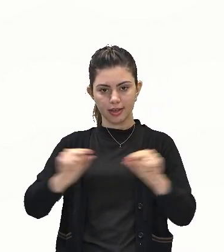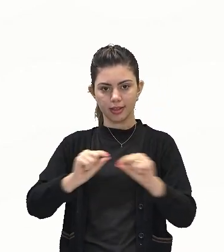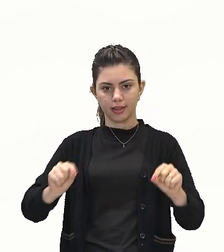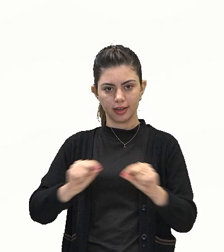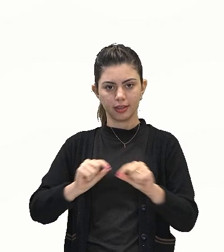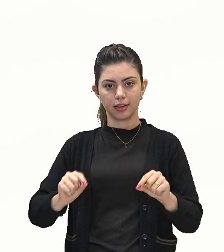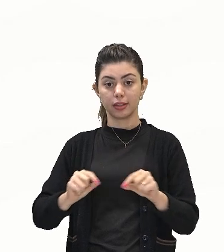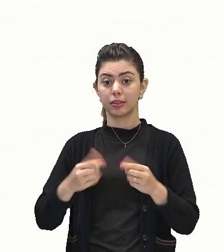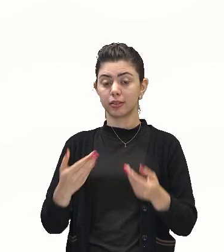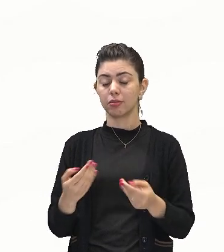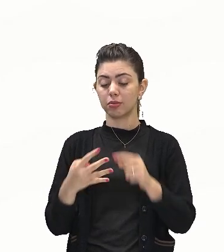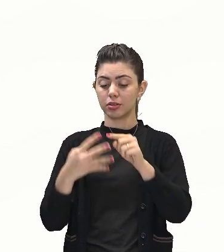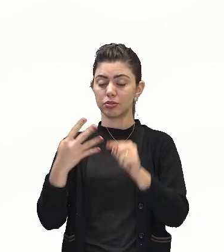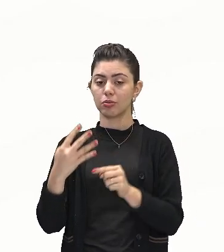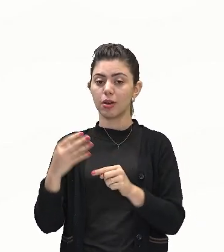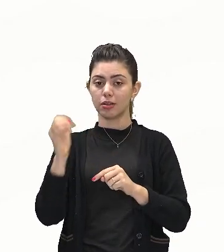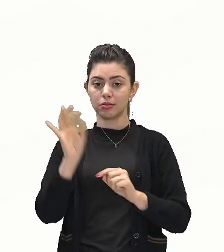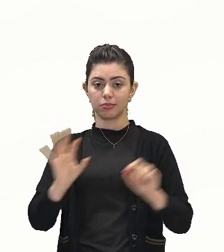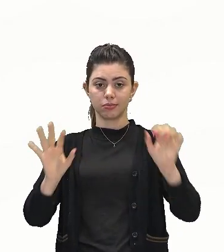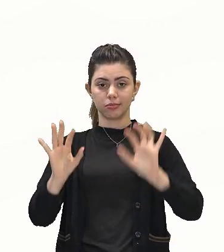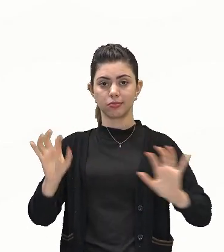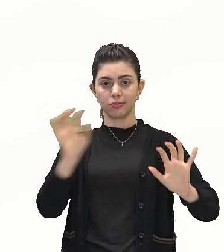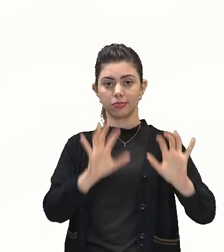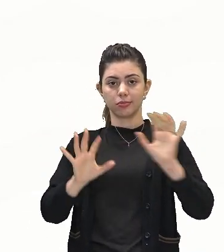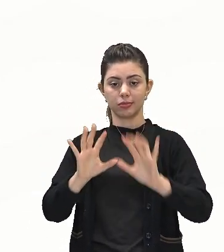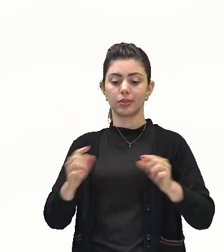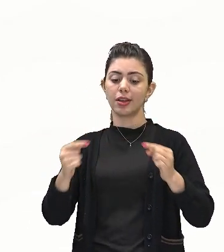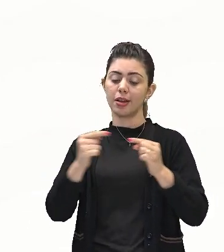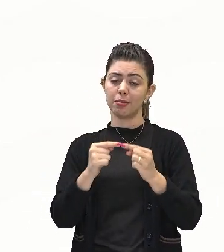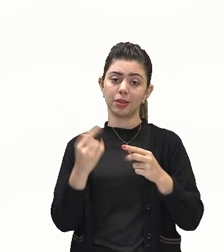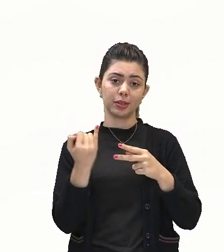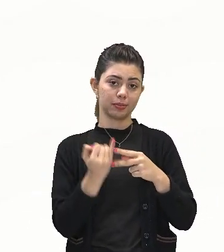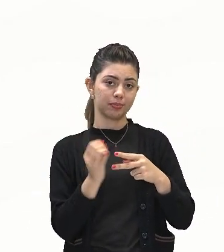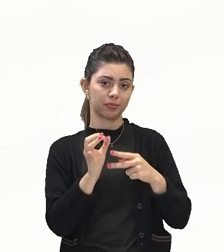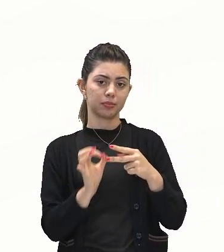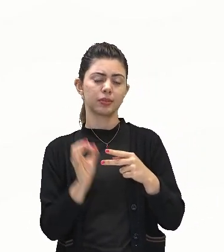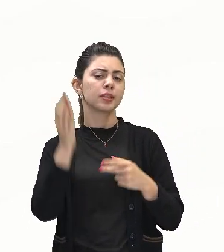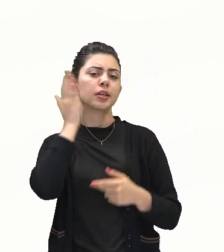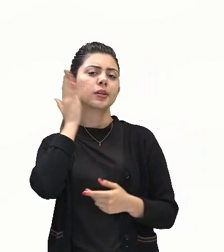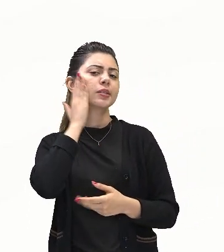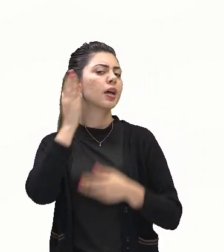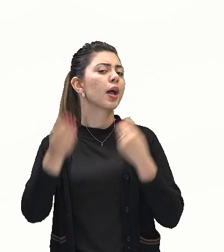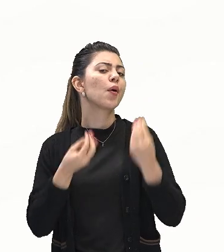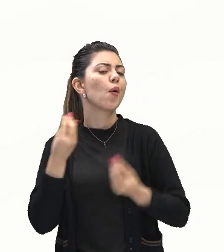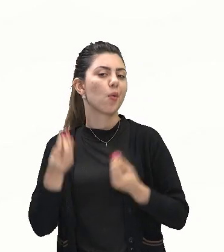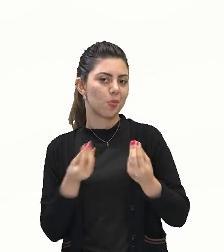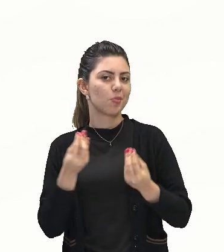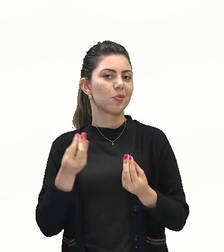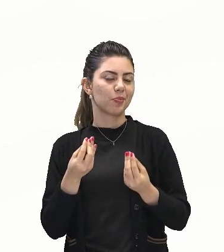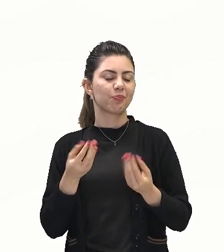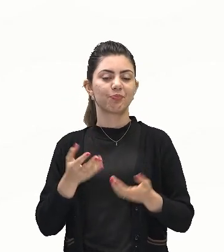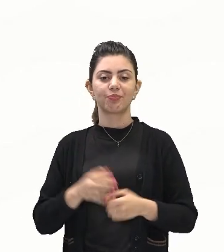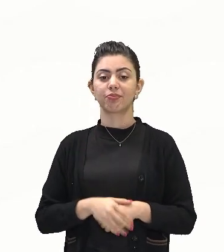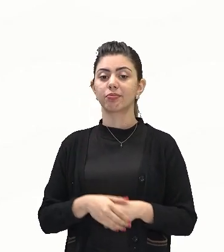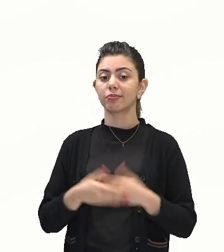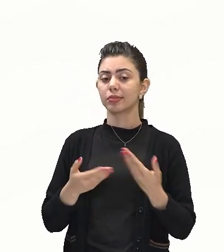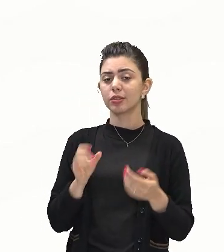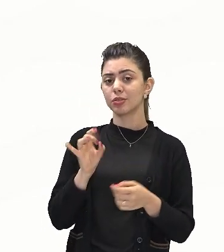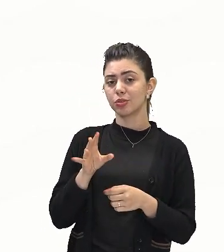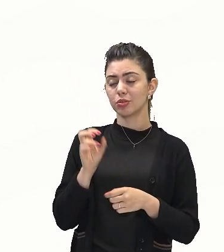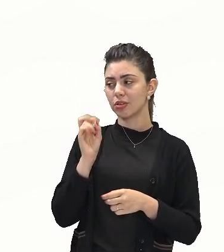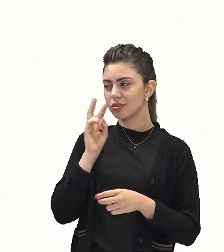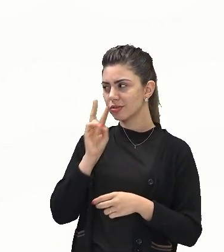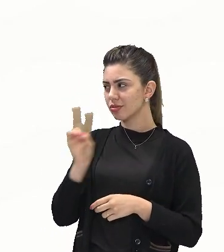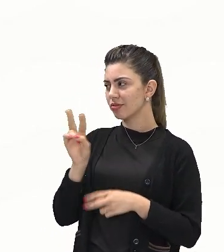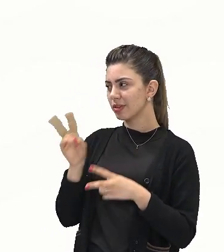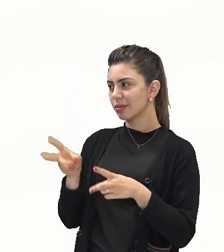essas 4 figuras são polígonos. Como é que eu sei que todas essas figuras são polígonos? Porque basta a gente verificar